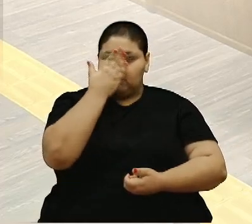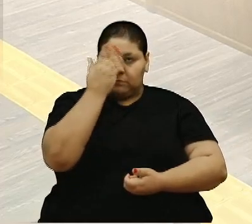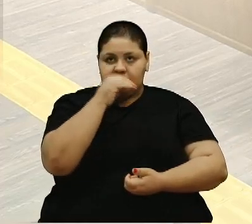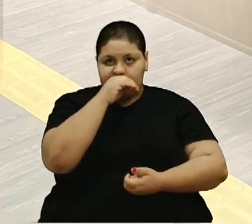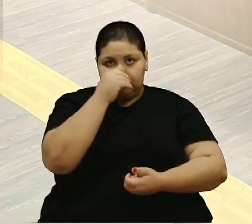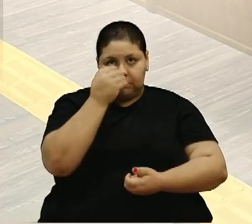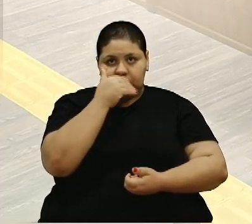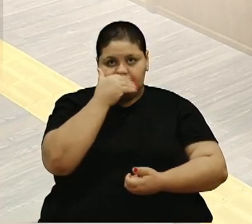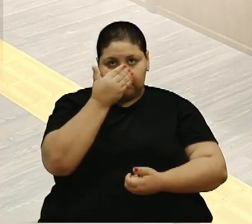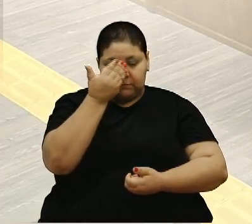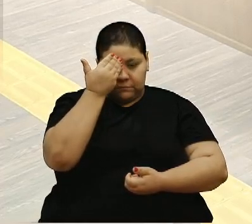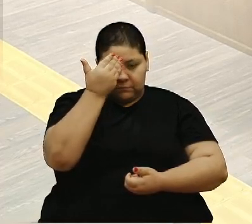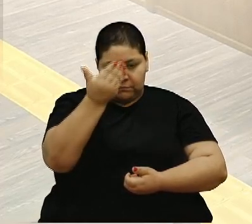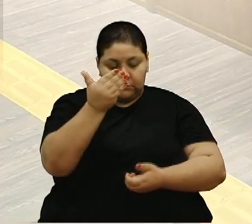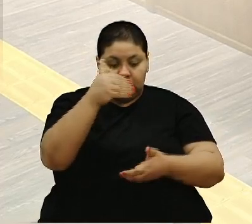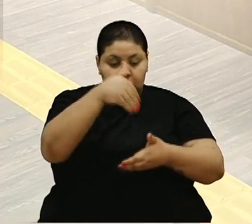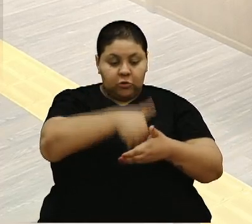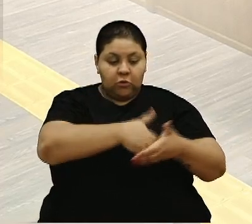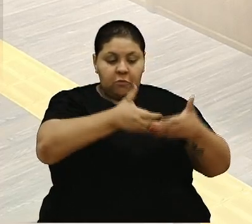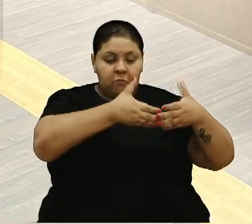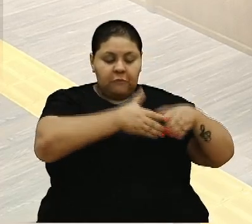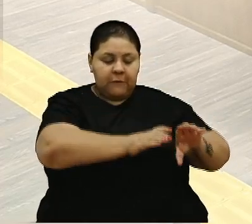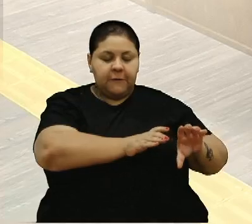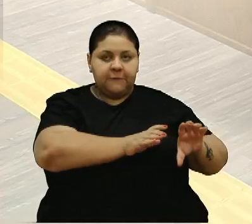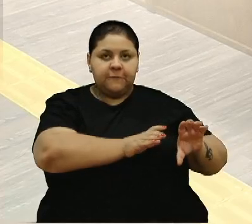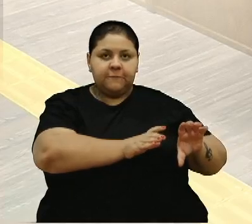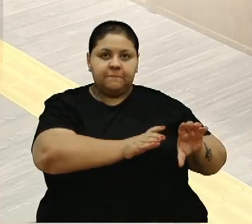Obrigada, Rodrigo. Com votos contrários.